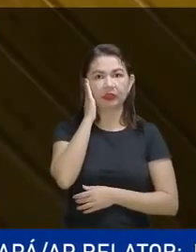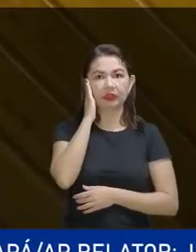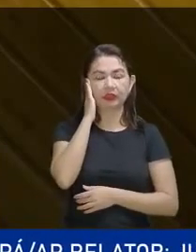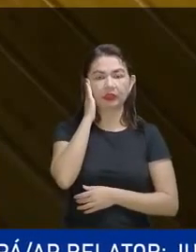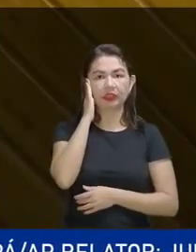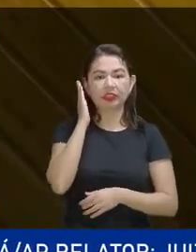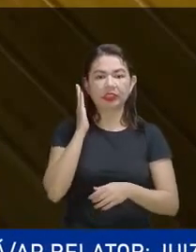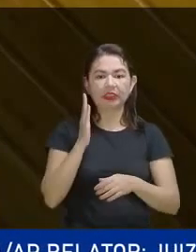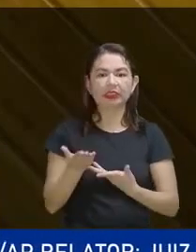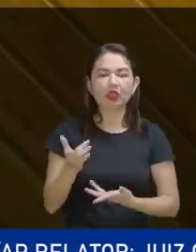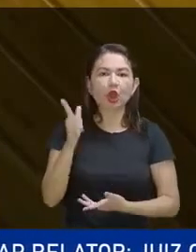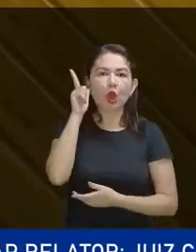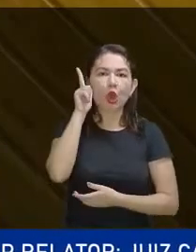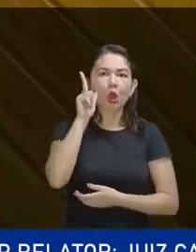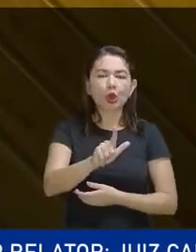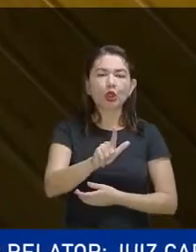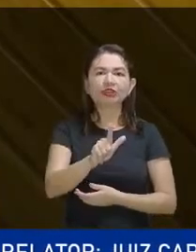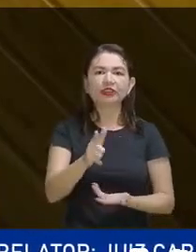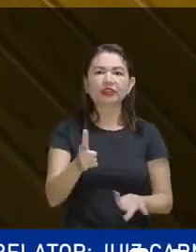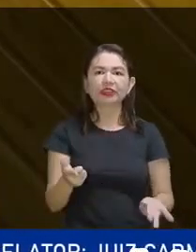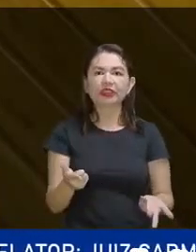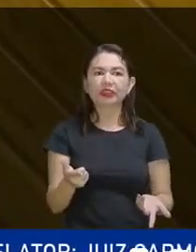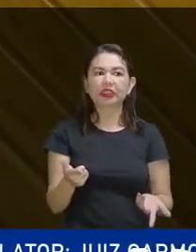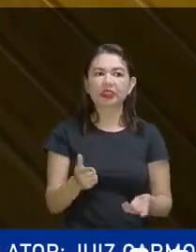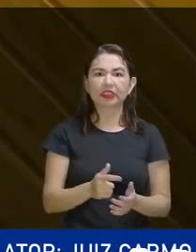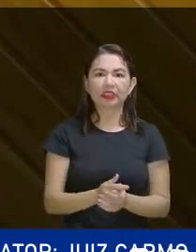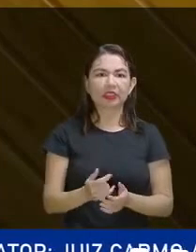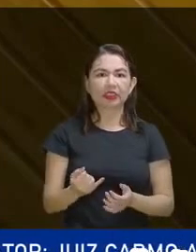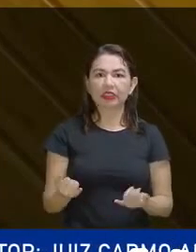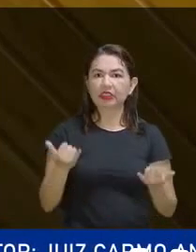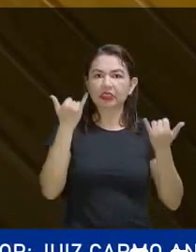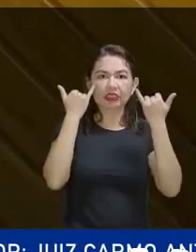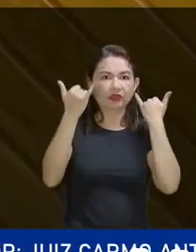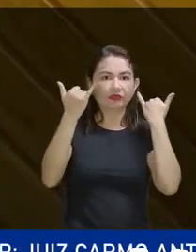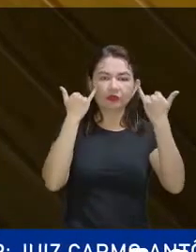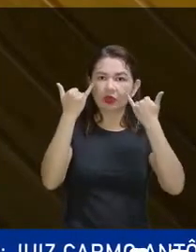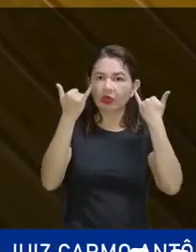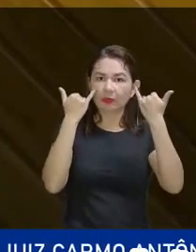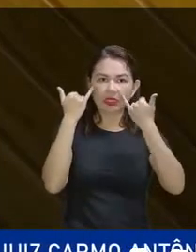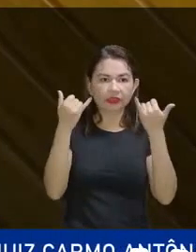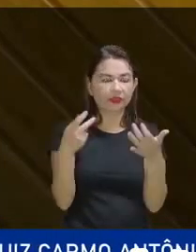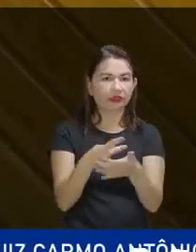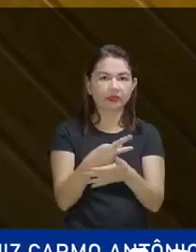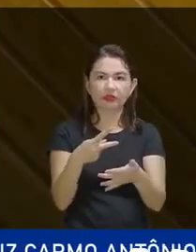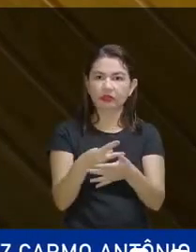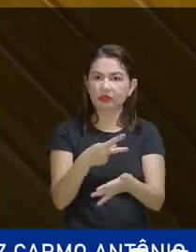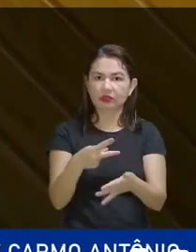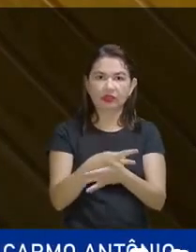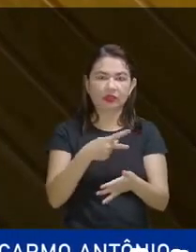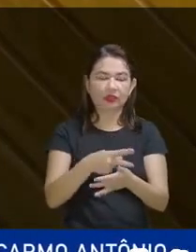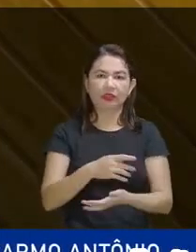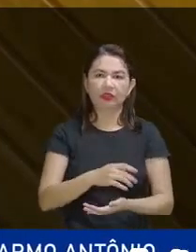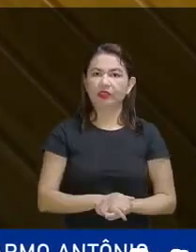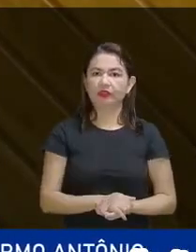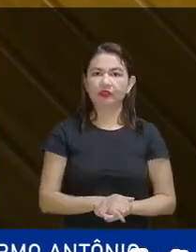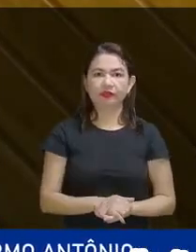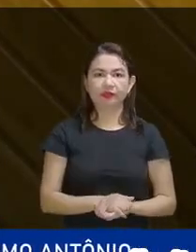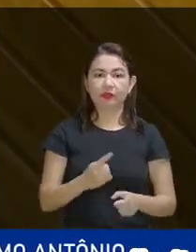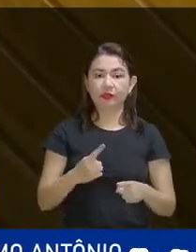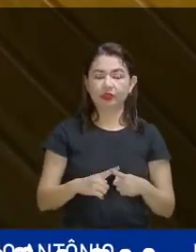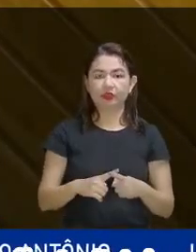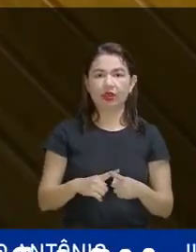esse acesso ilegal a esses dados, se encontra maculado pelo vício no procedimento adequado para a